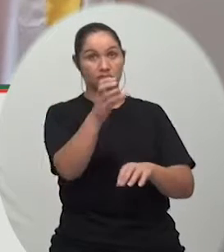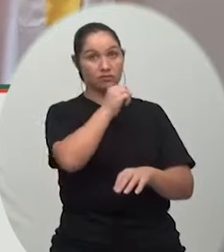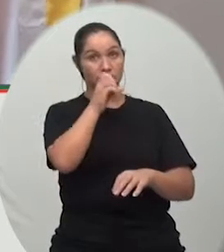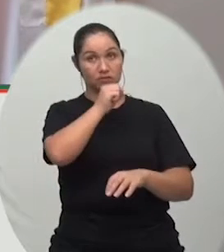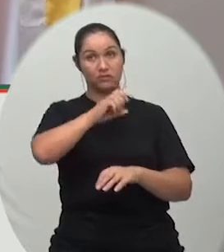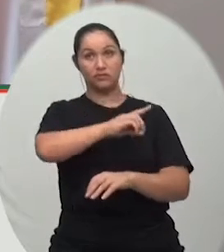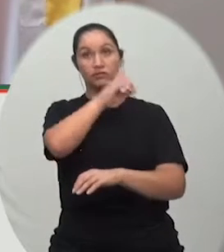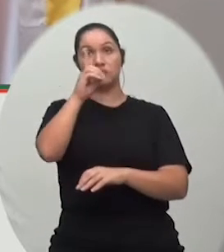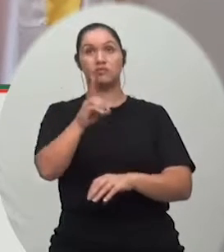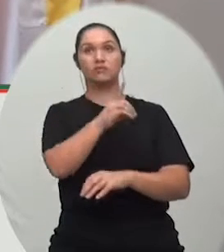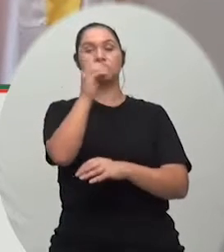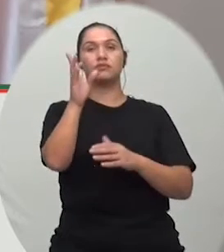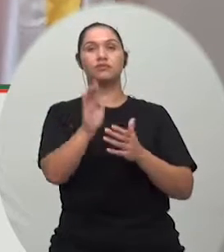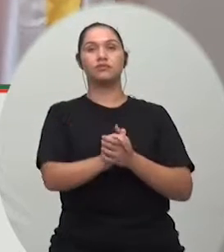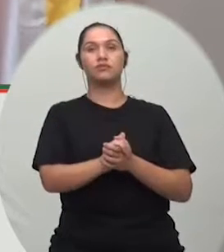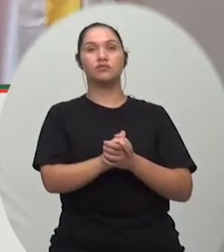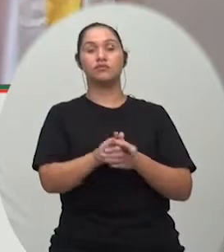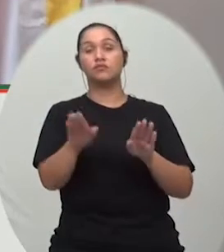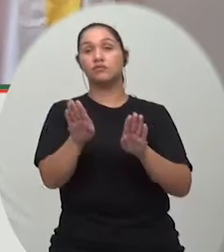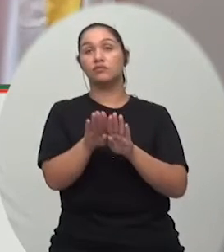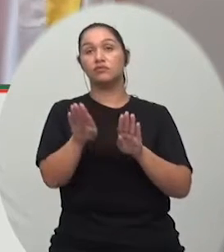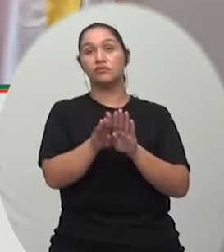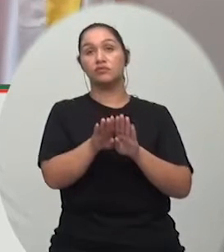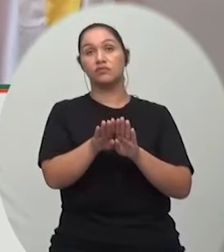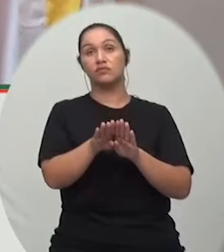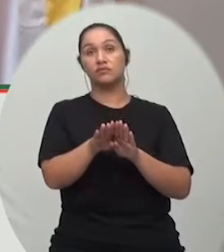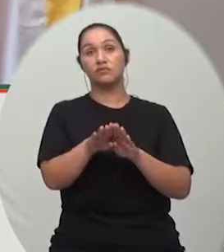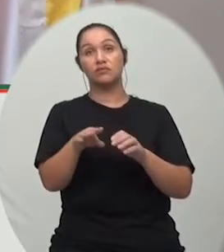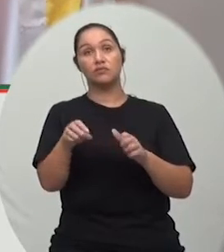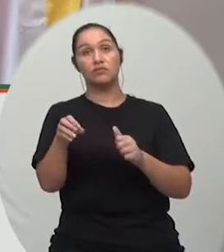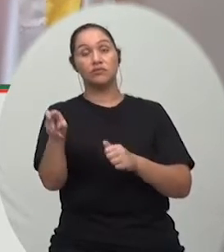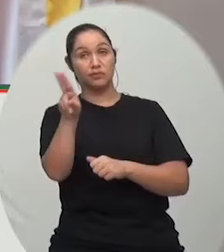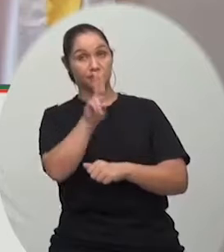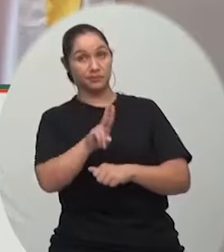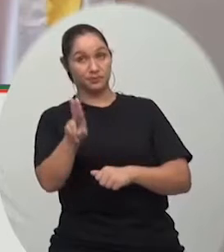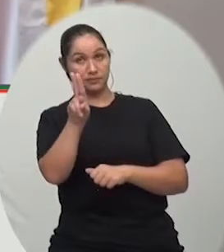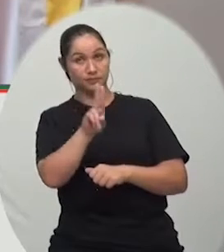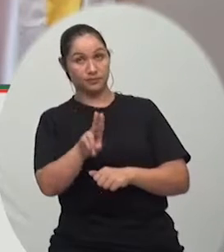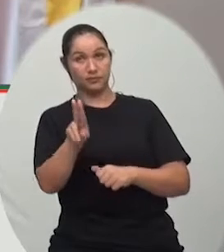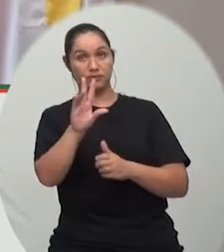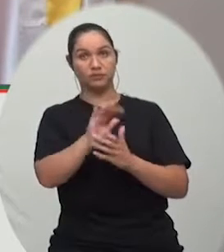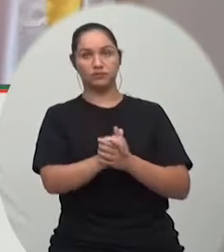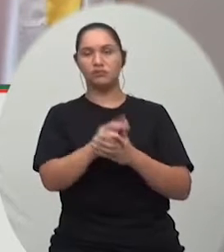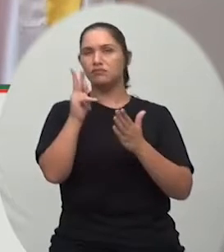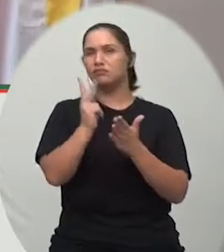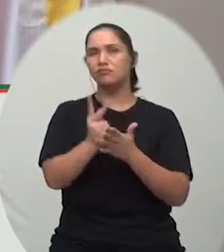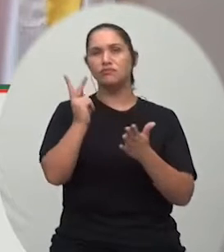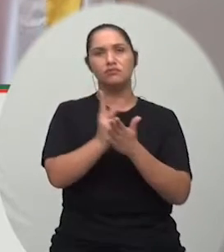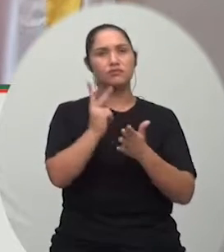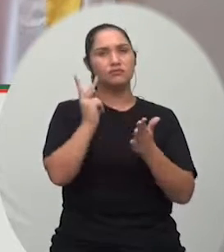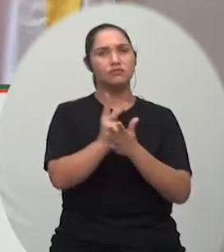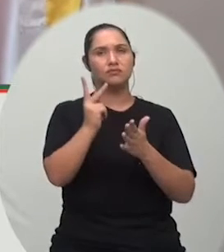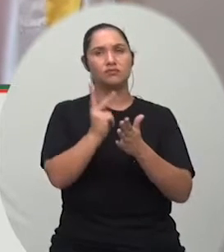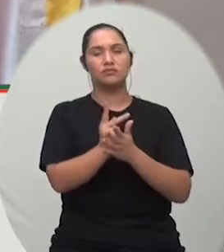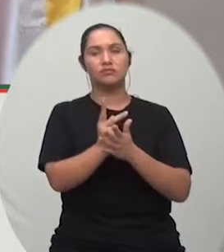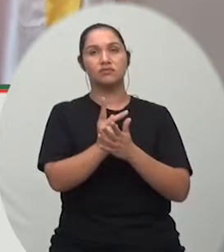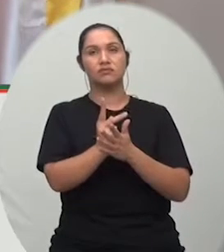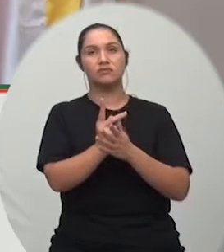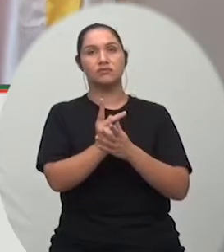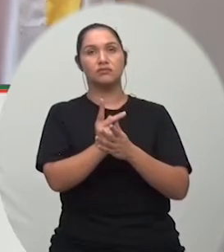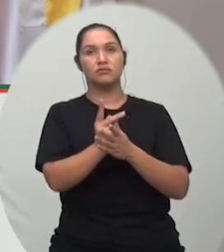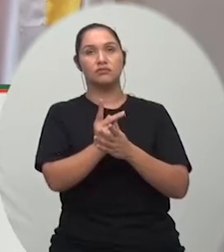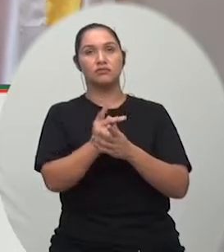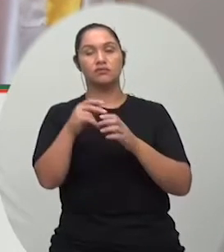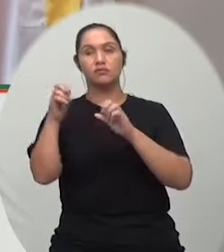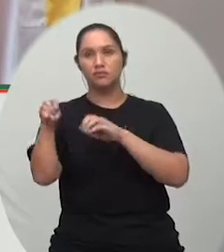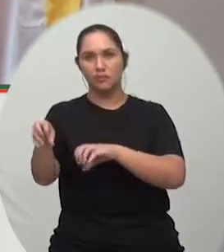Também com a nossa universidade, que sempre teve uma grande excelência no